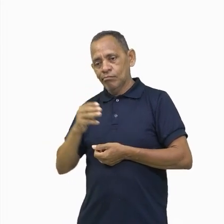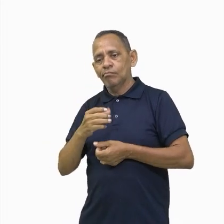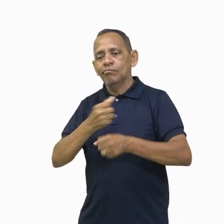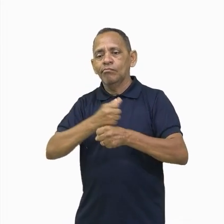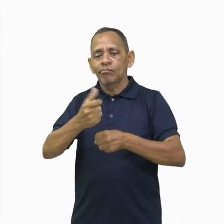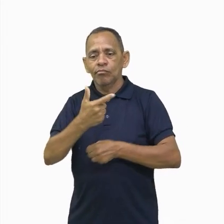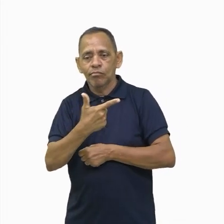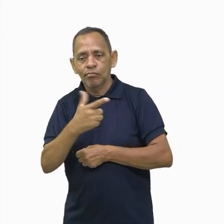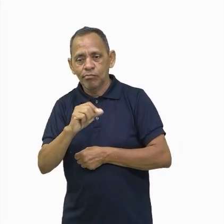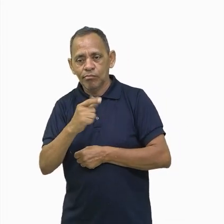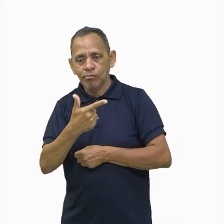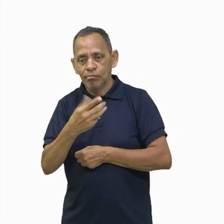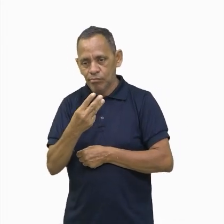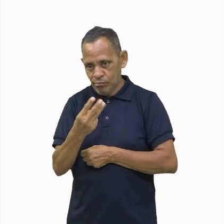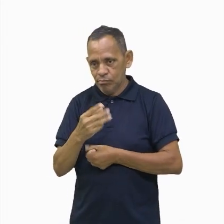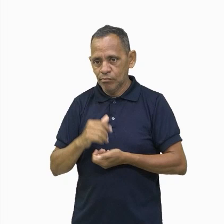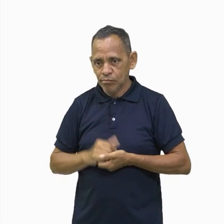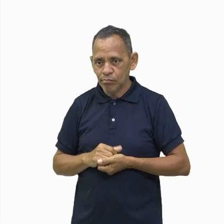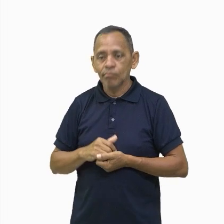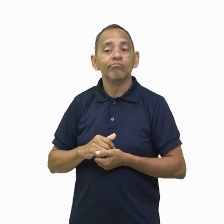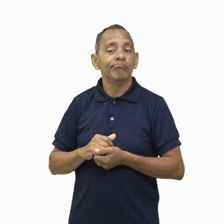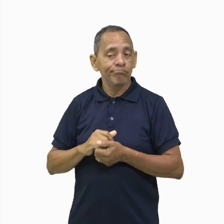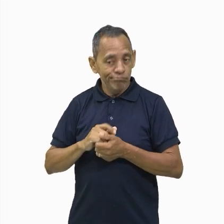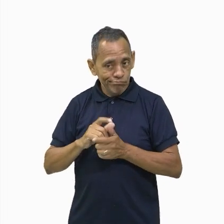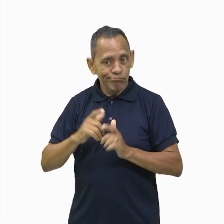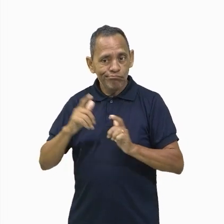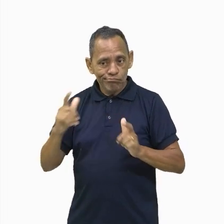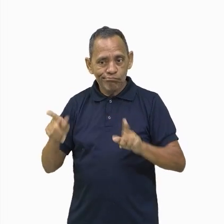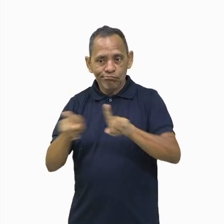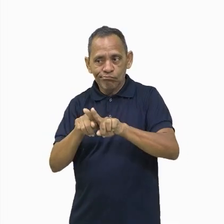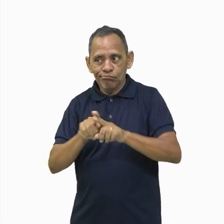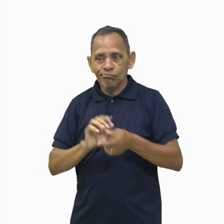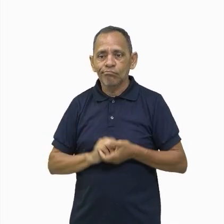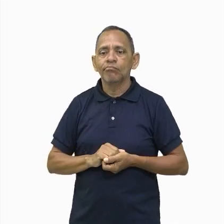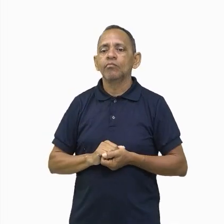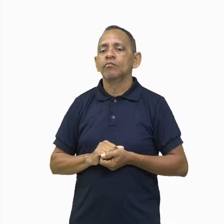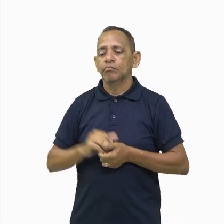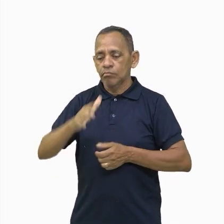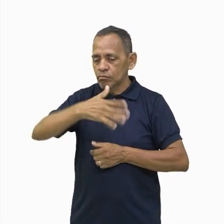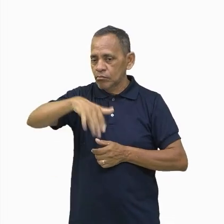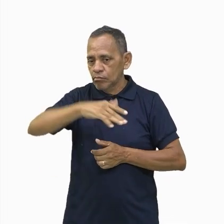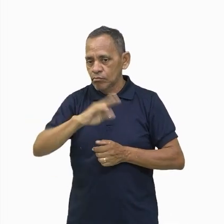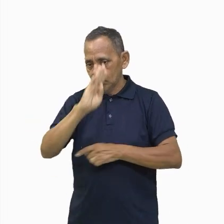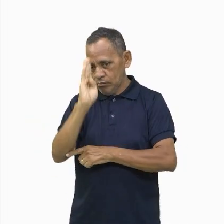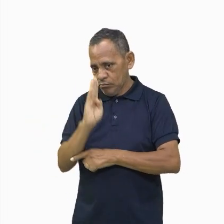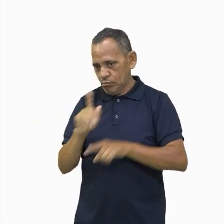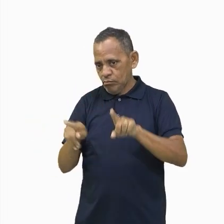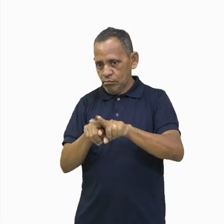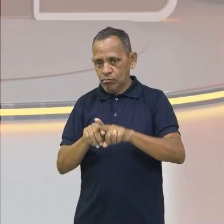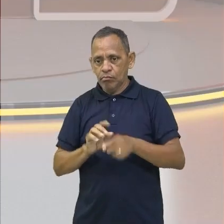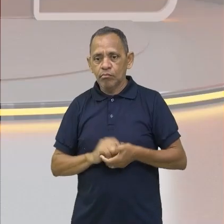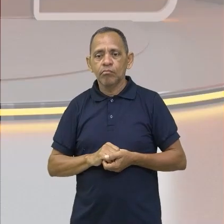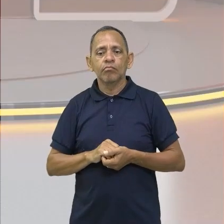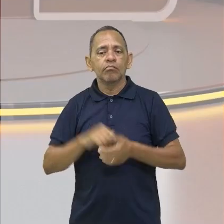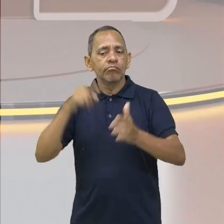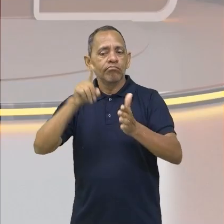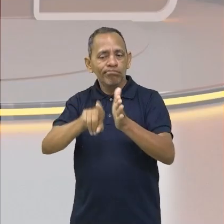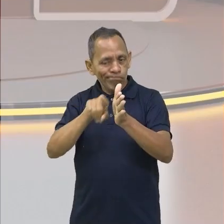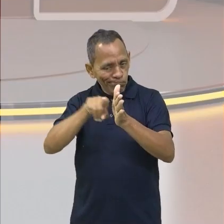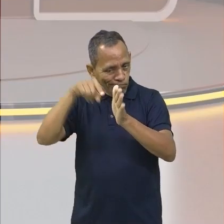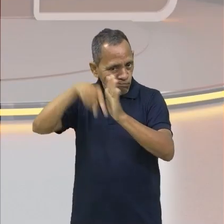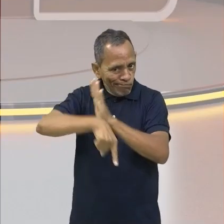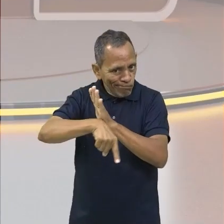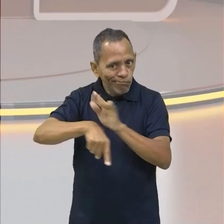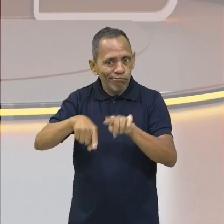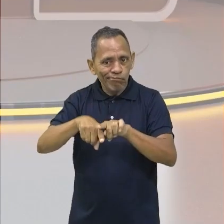Mesmo assim considerado elevado, tá? Em relação ao território brasileiro, tanto na extração do petróleo quanto a